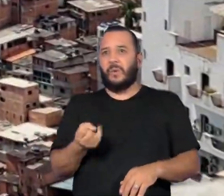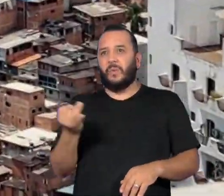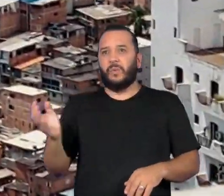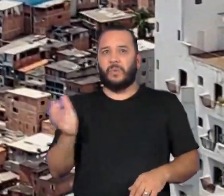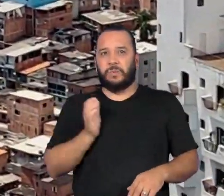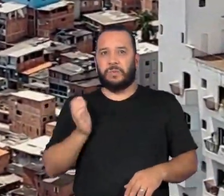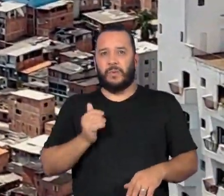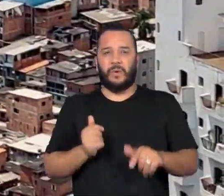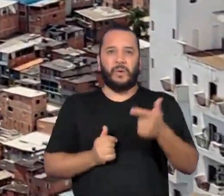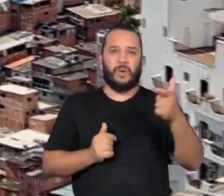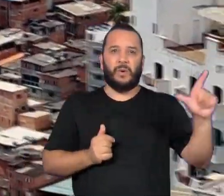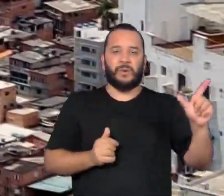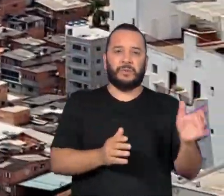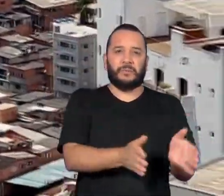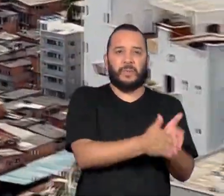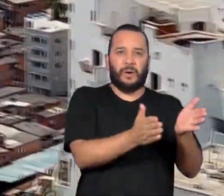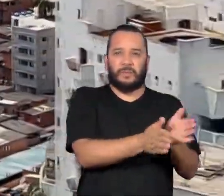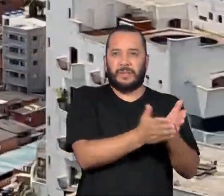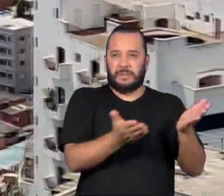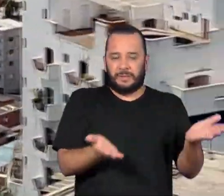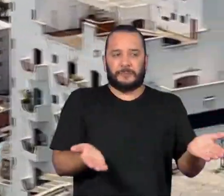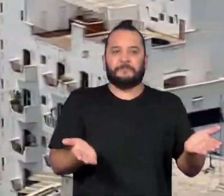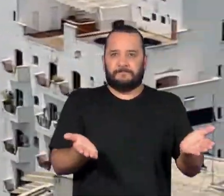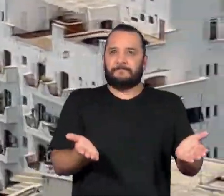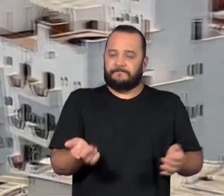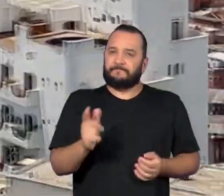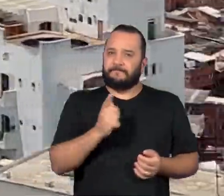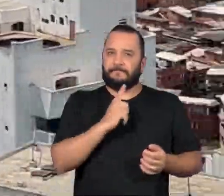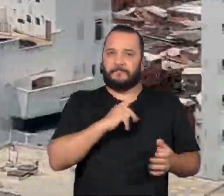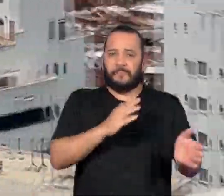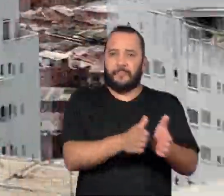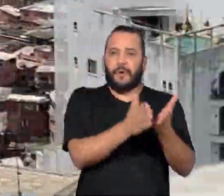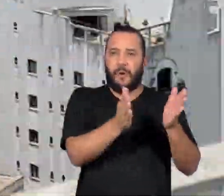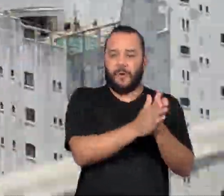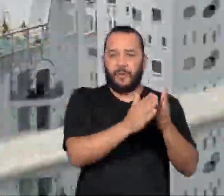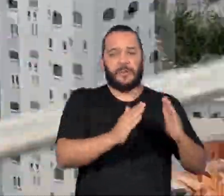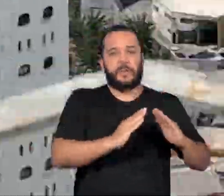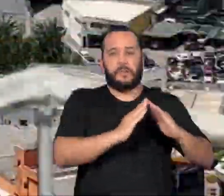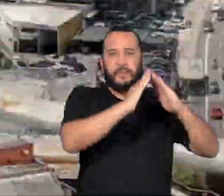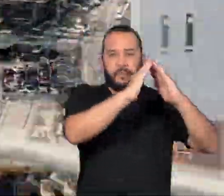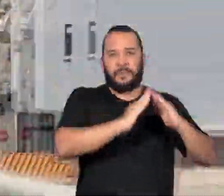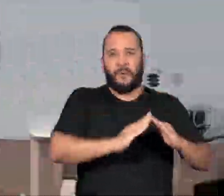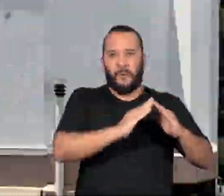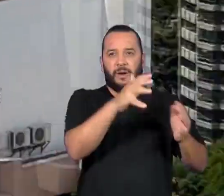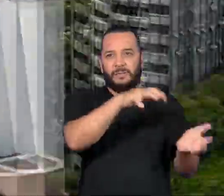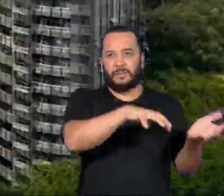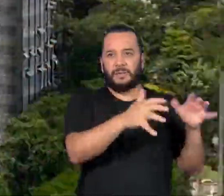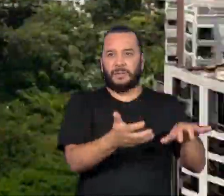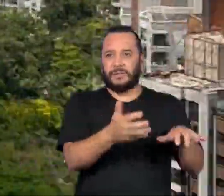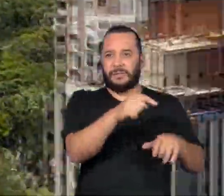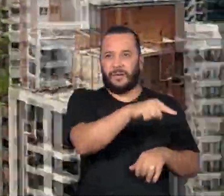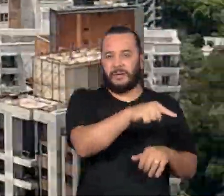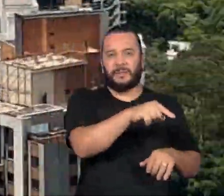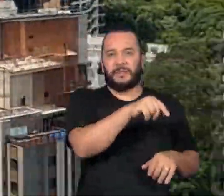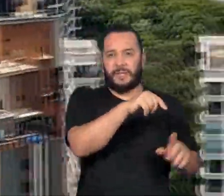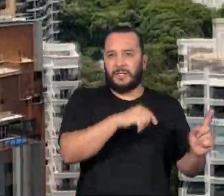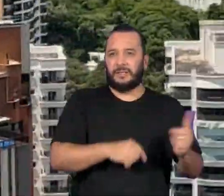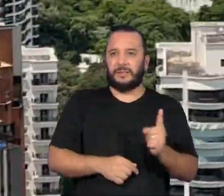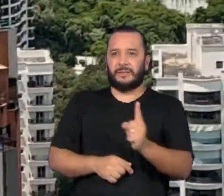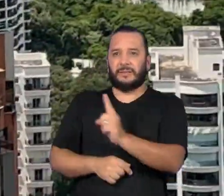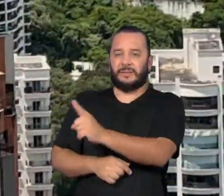tanto. Justamente esses que não tem nada, que moram em Paraisópolis, muitas vezes que vão servir quem está aqui do